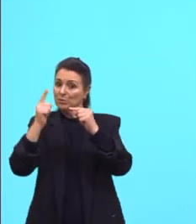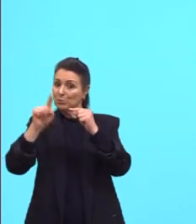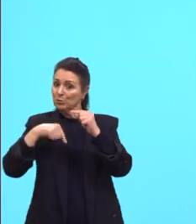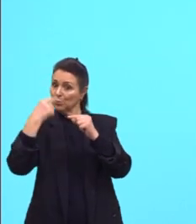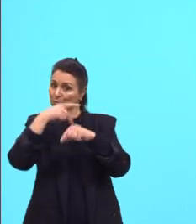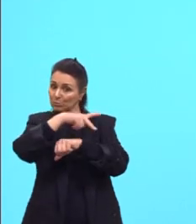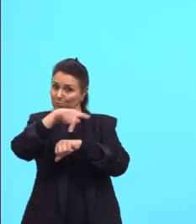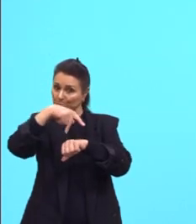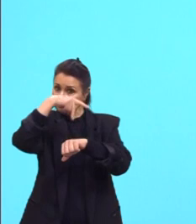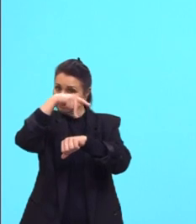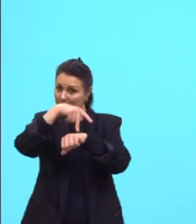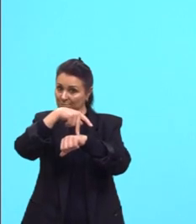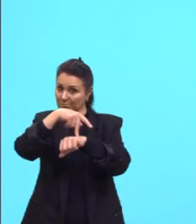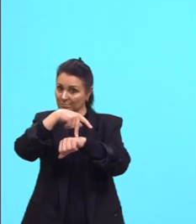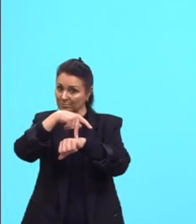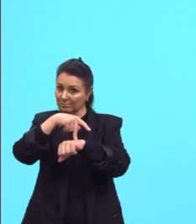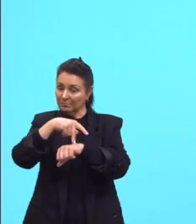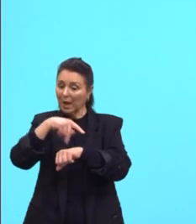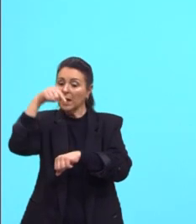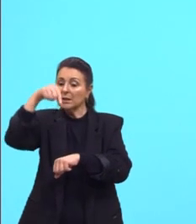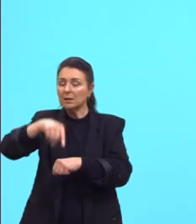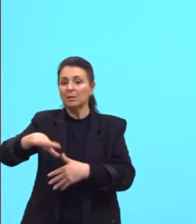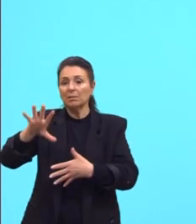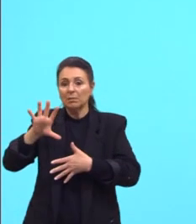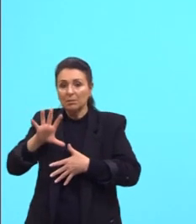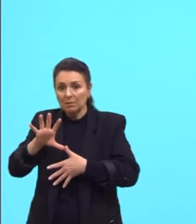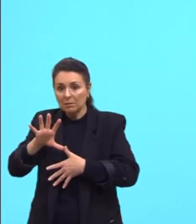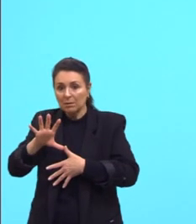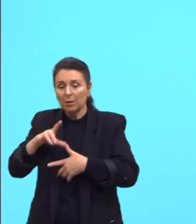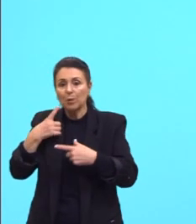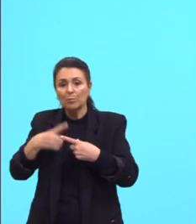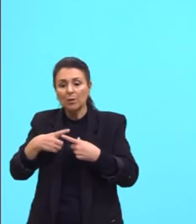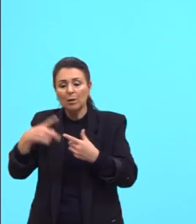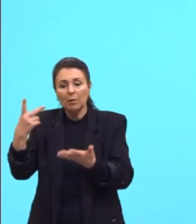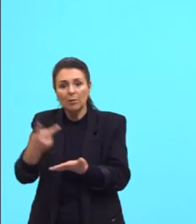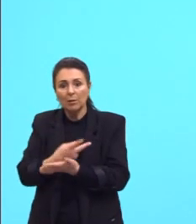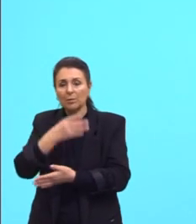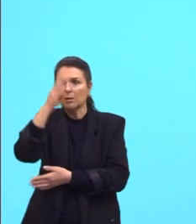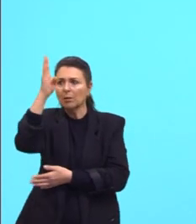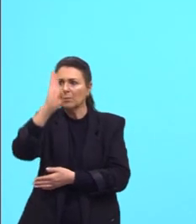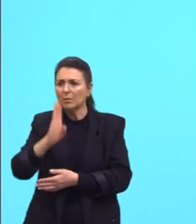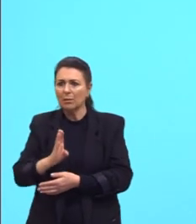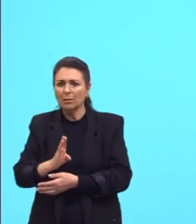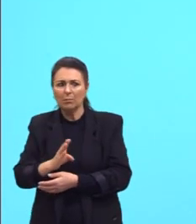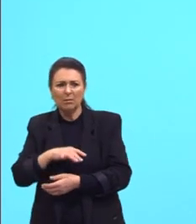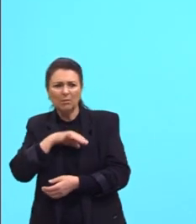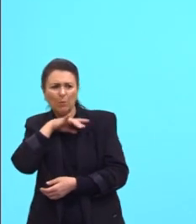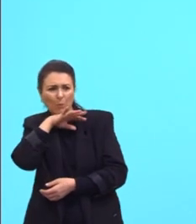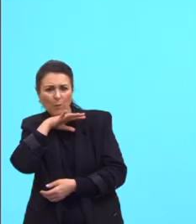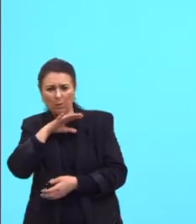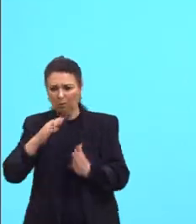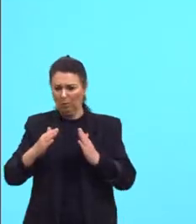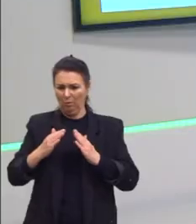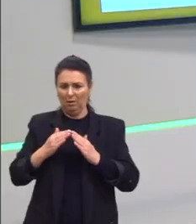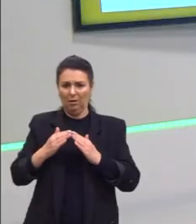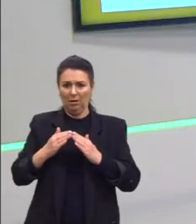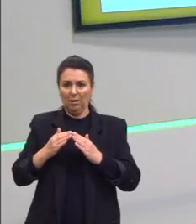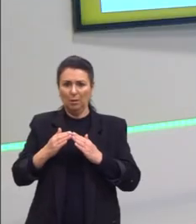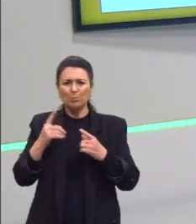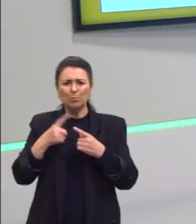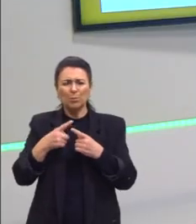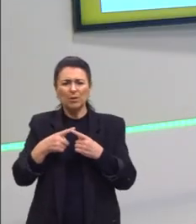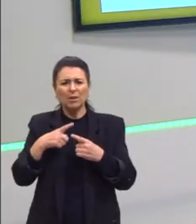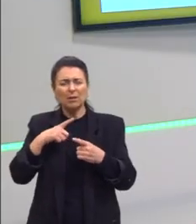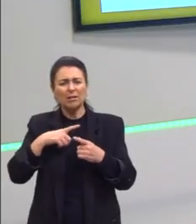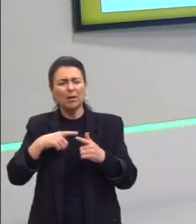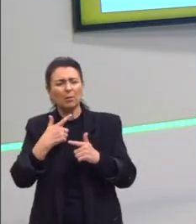os outros países da América tá quê que isso acontece porque o Brasil não é tão ruim de morar o que dá problema para